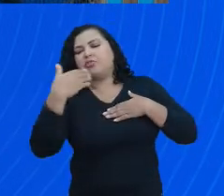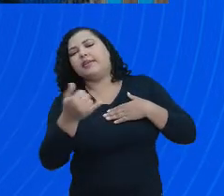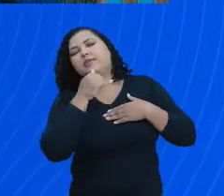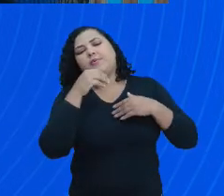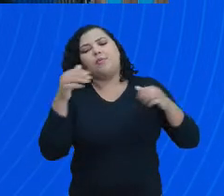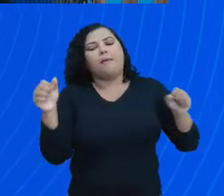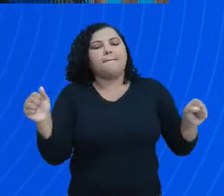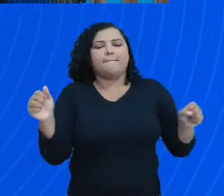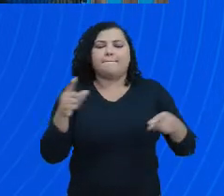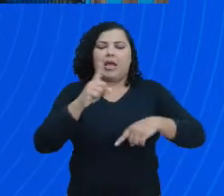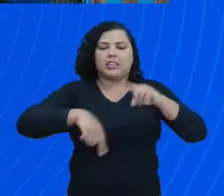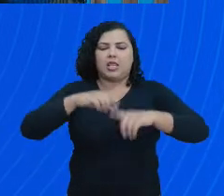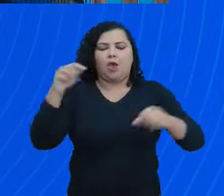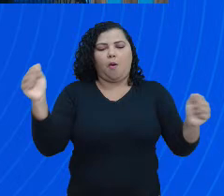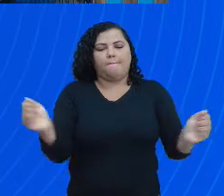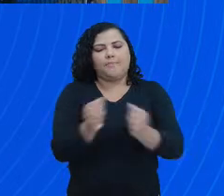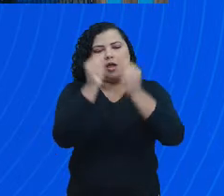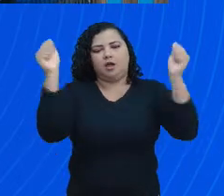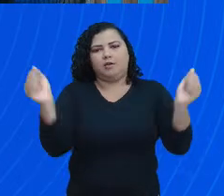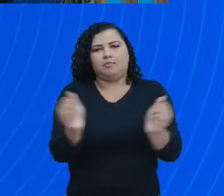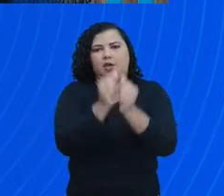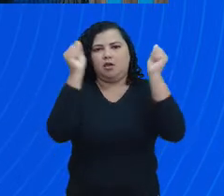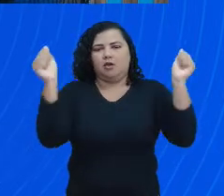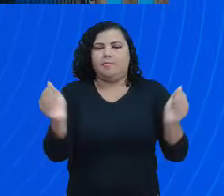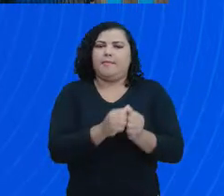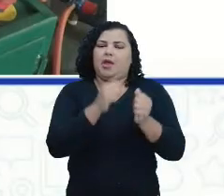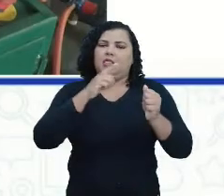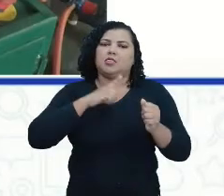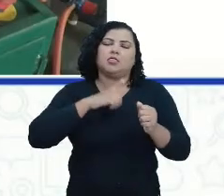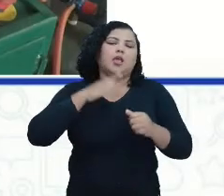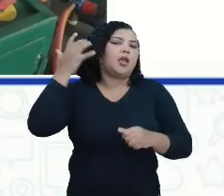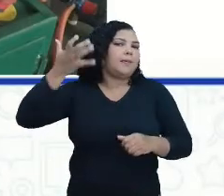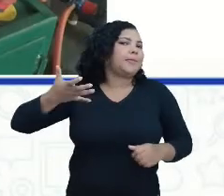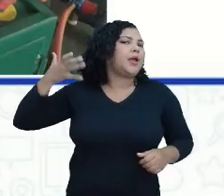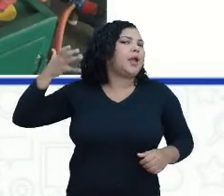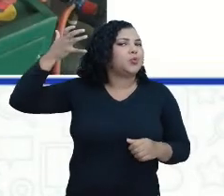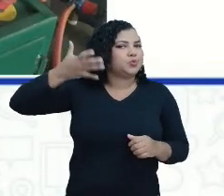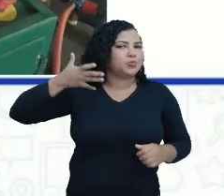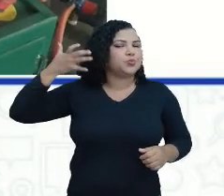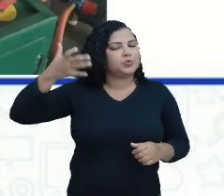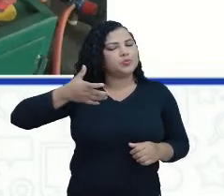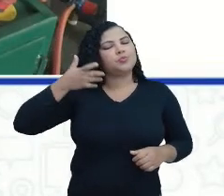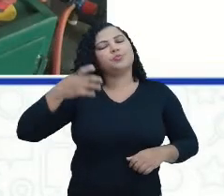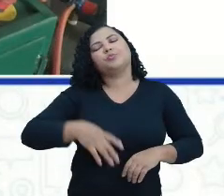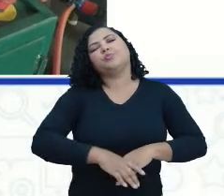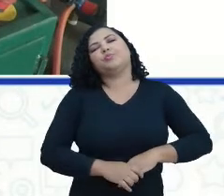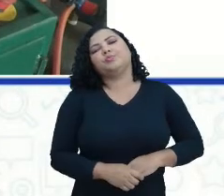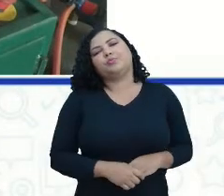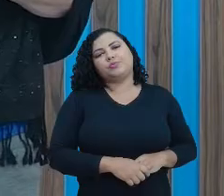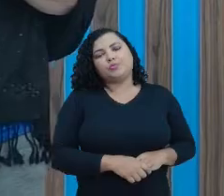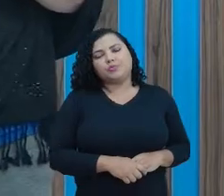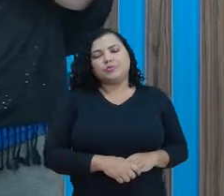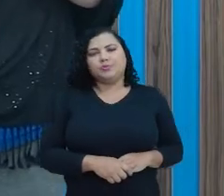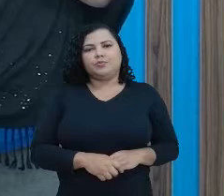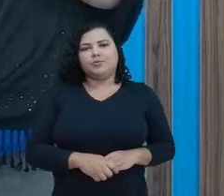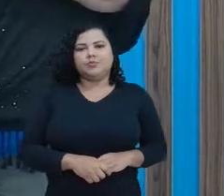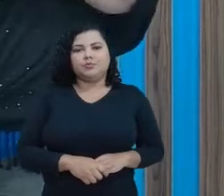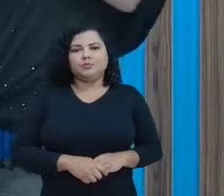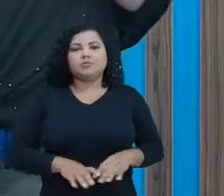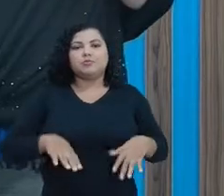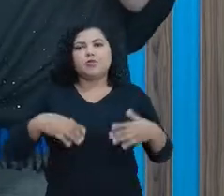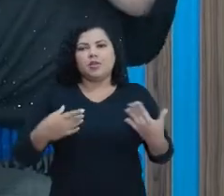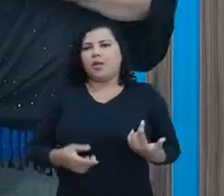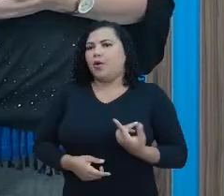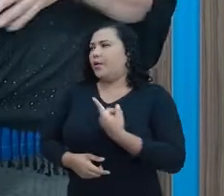em outra e produz um som, esse som, embora tenha sido produzido por nós, ele é um som artificial, tá? Como vocês